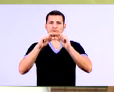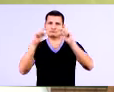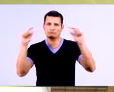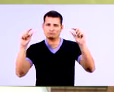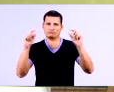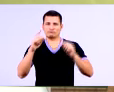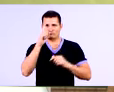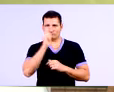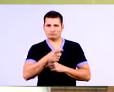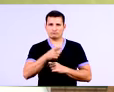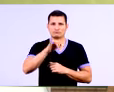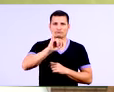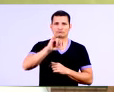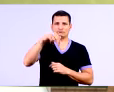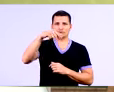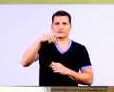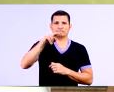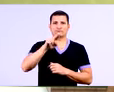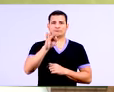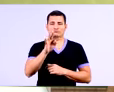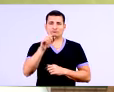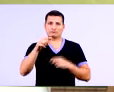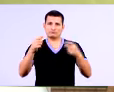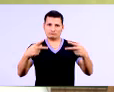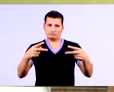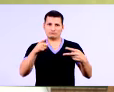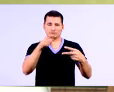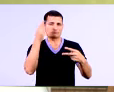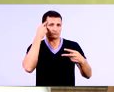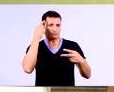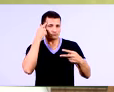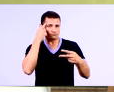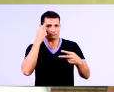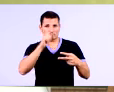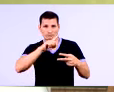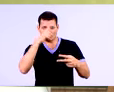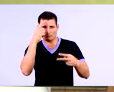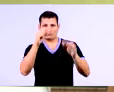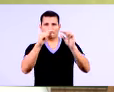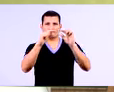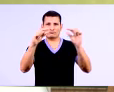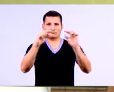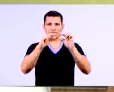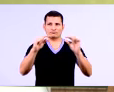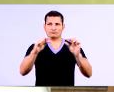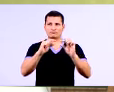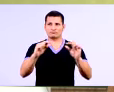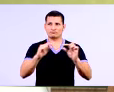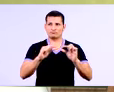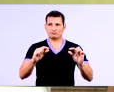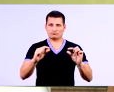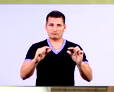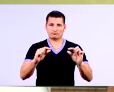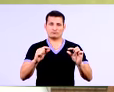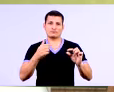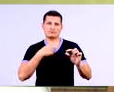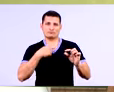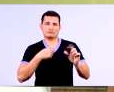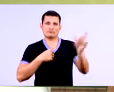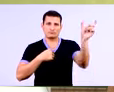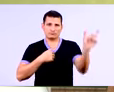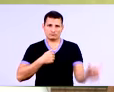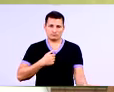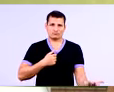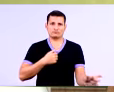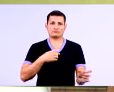deste comando. Então, ele é um comando, quando você pensa em criar um formulário, eu pretendo criar um formulário para que o meu cliente possa entrar